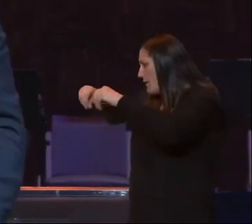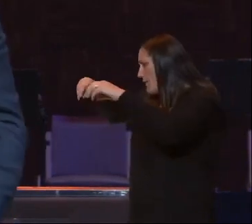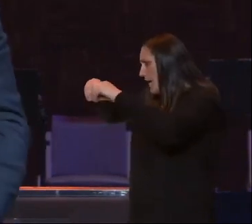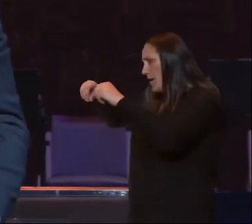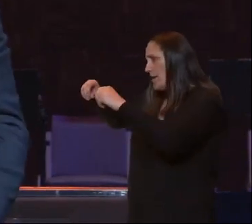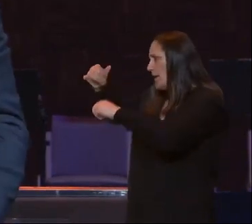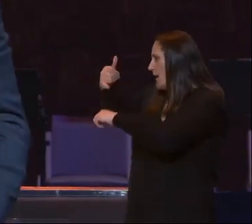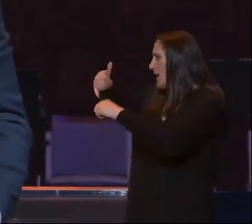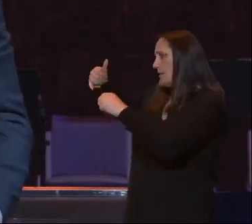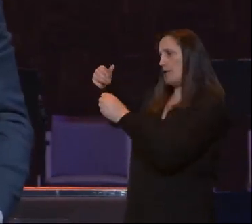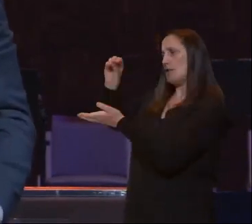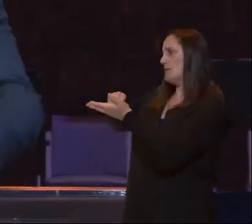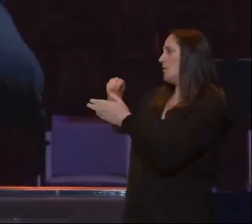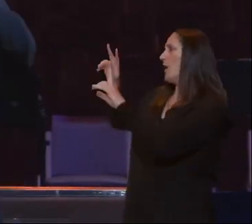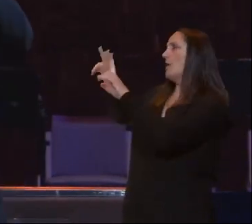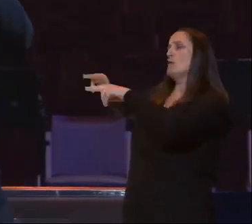casa.